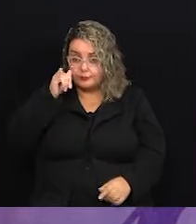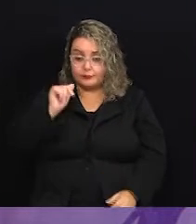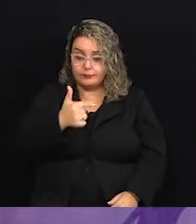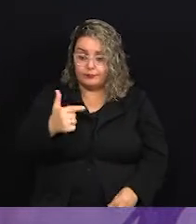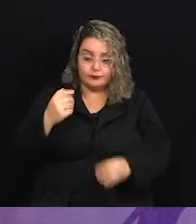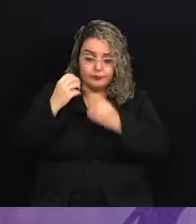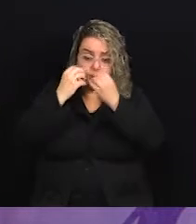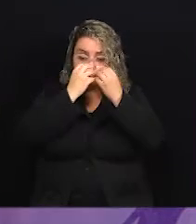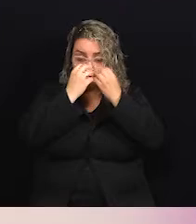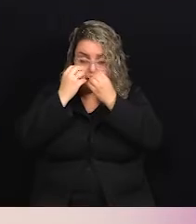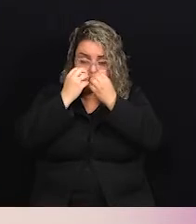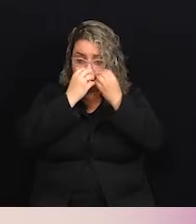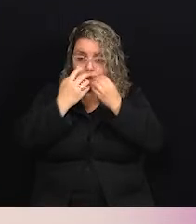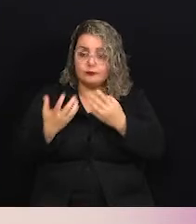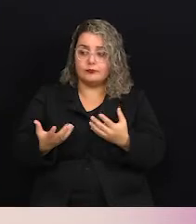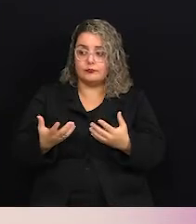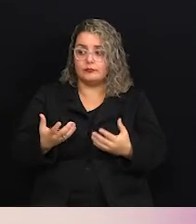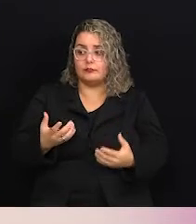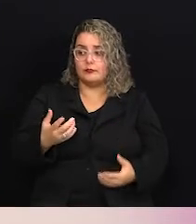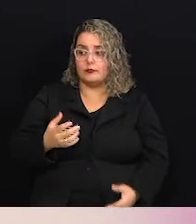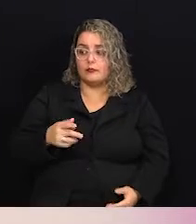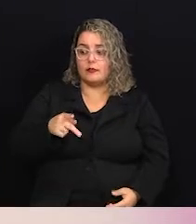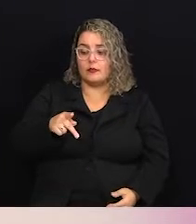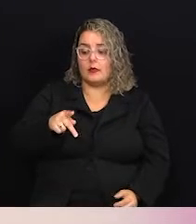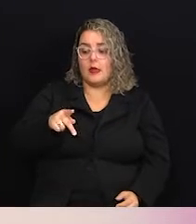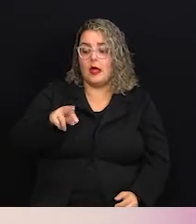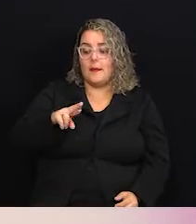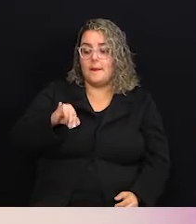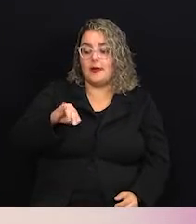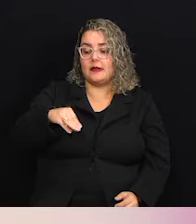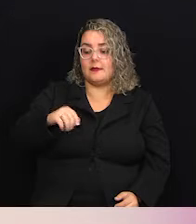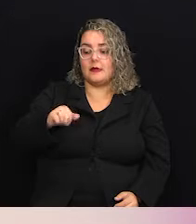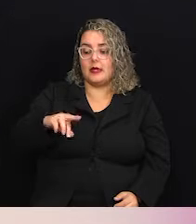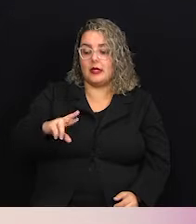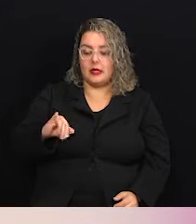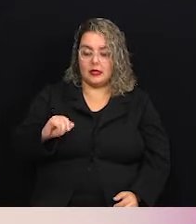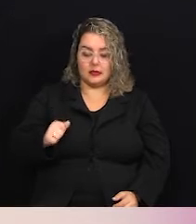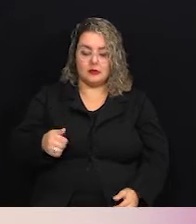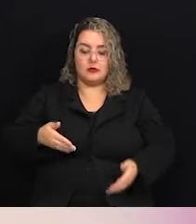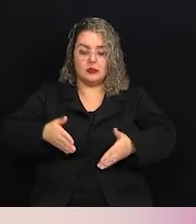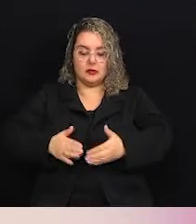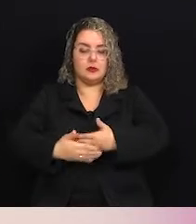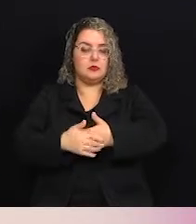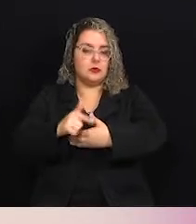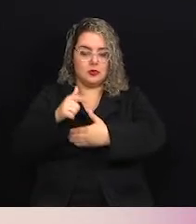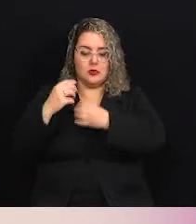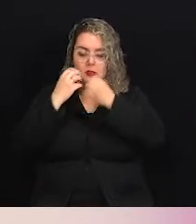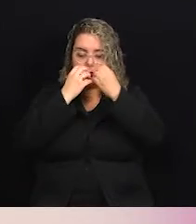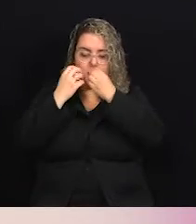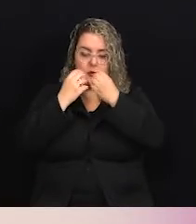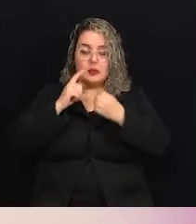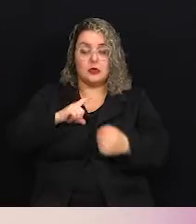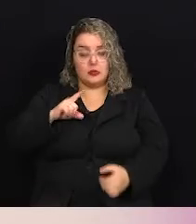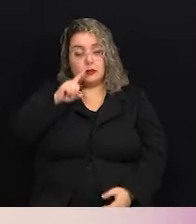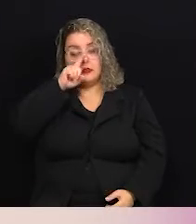prevenção de não ter rinite, que a gente chama de prevenção primária. Então, a pessoa nasceu, não tem rinite, tem risco aumentado de ter rinite.